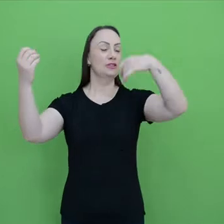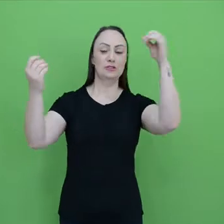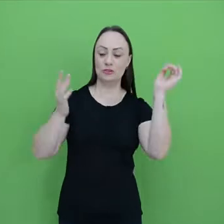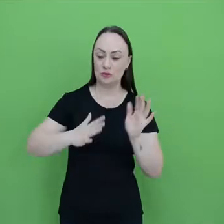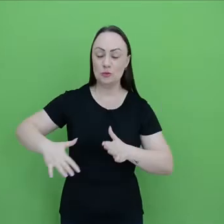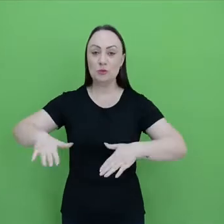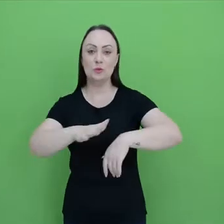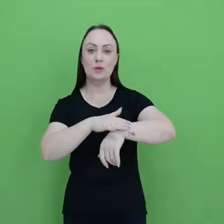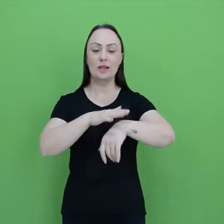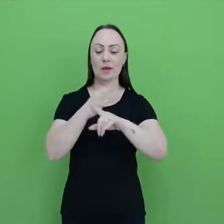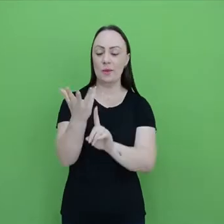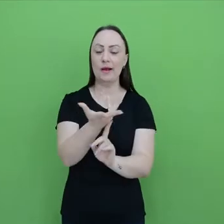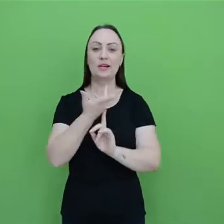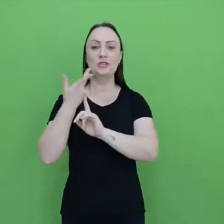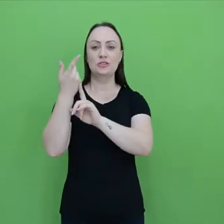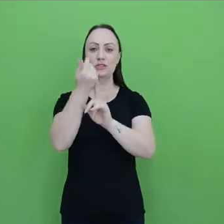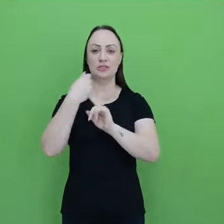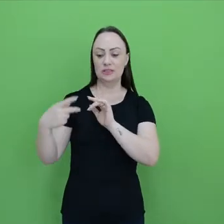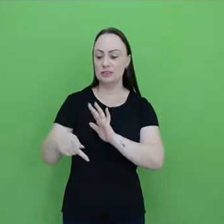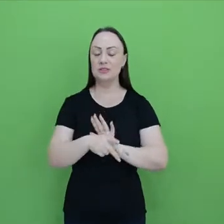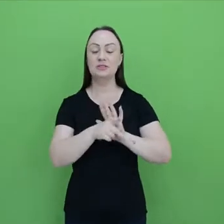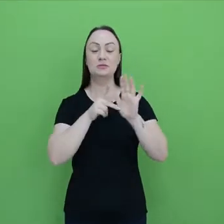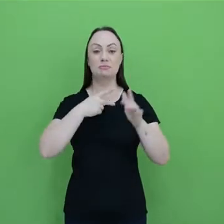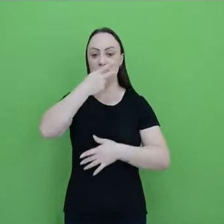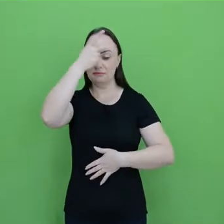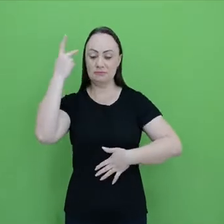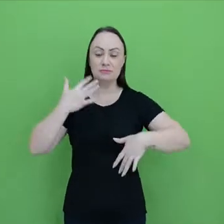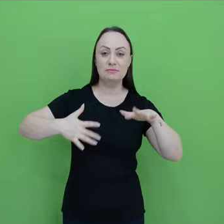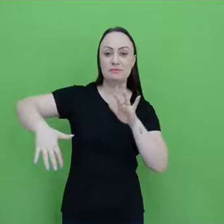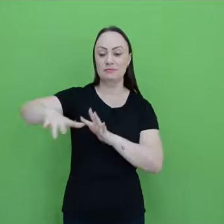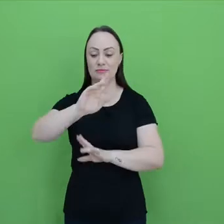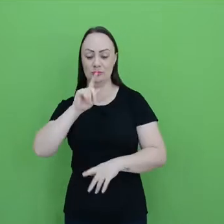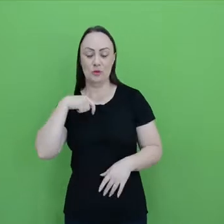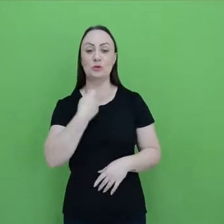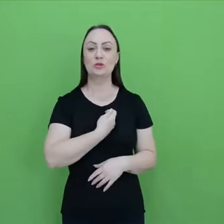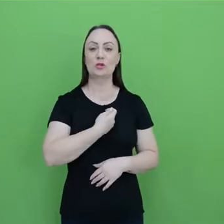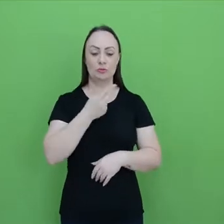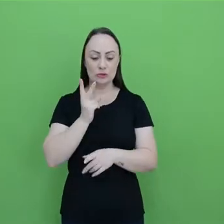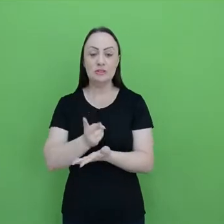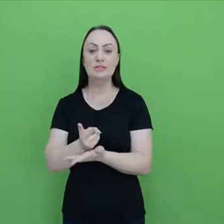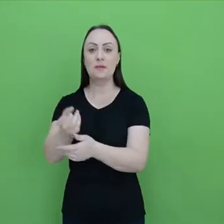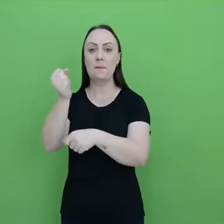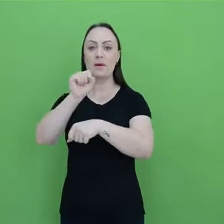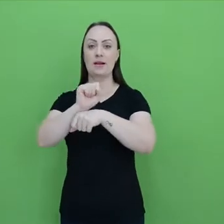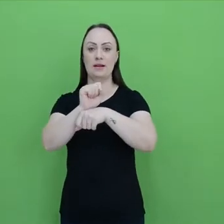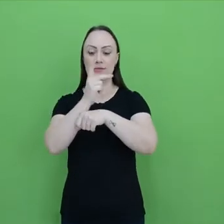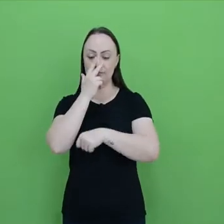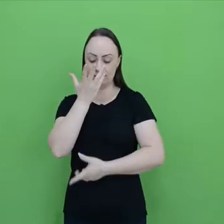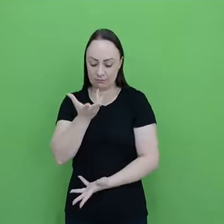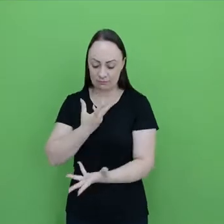tempo e terra, artistas, mambembes, somos. A cada parada,